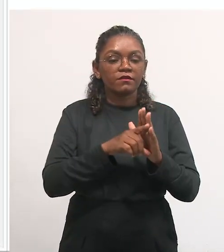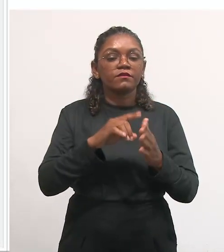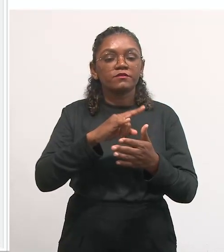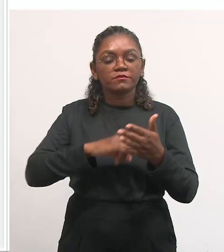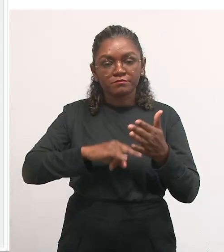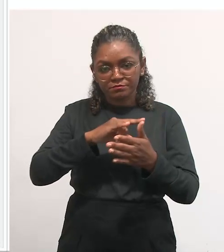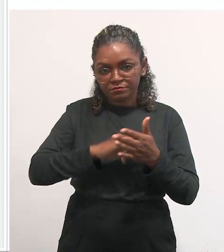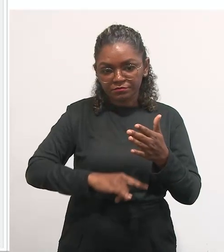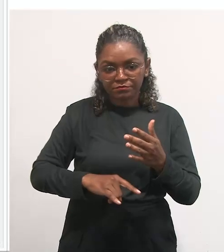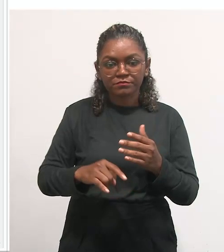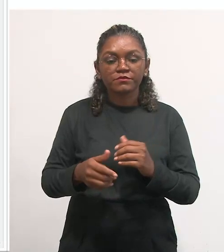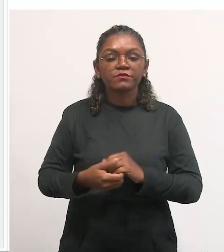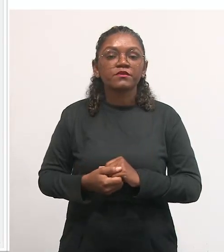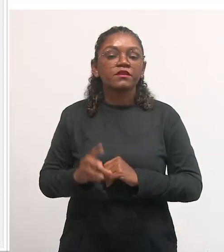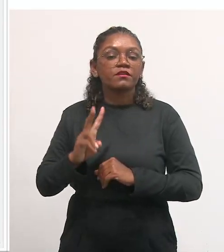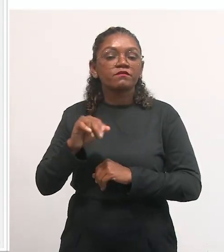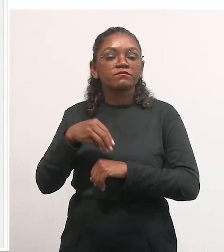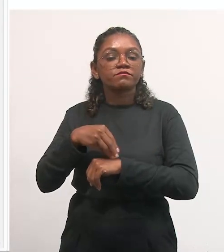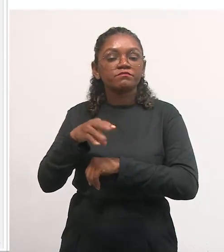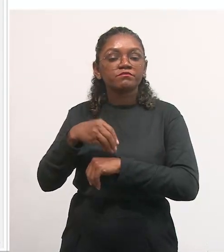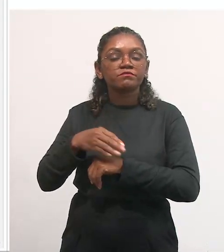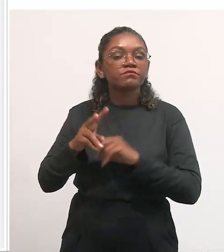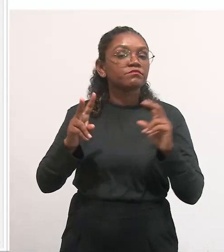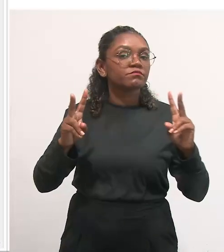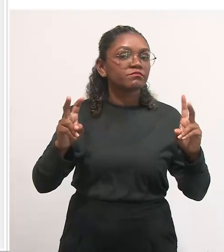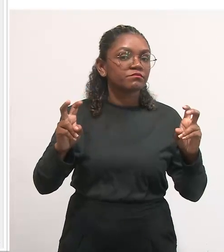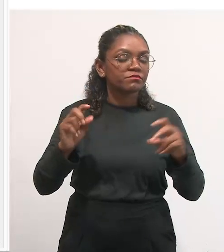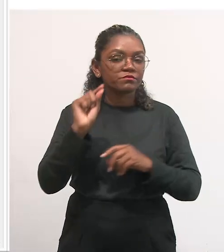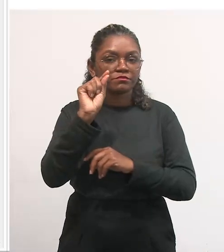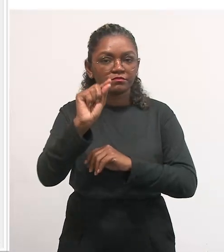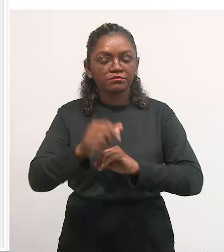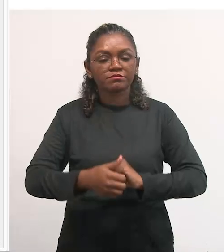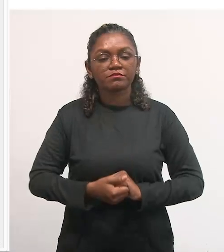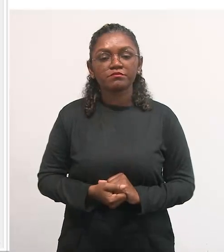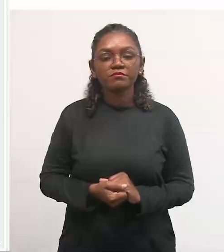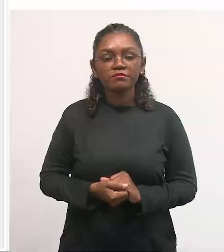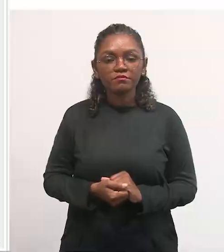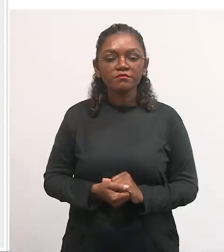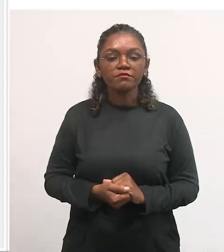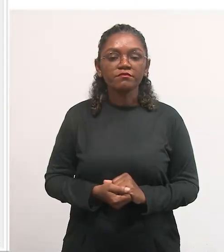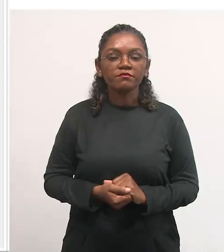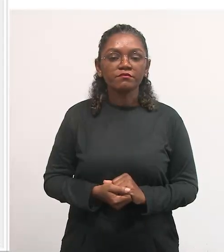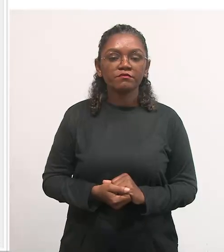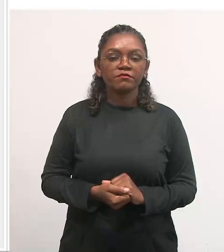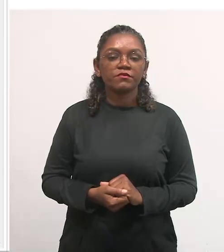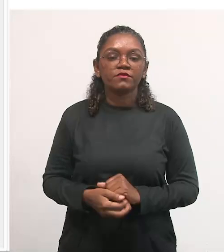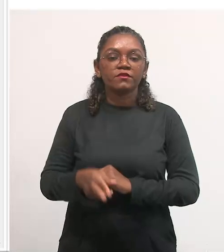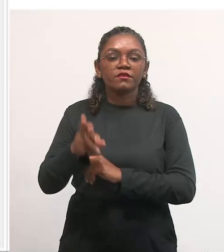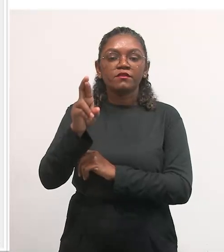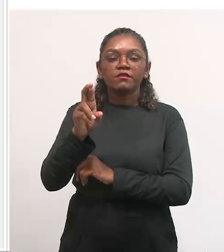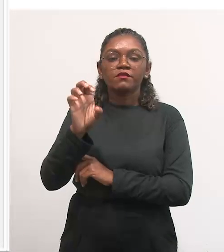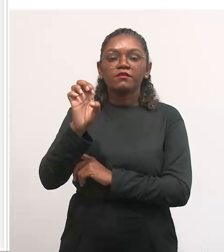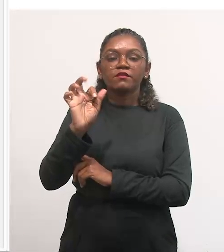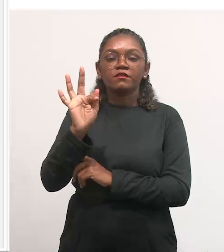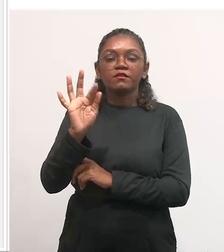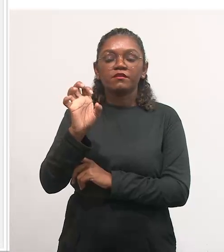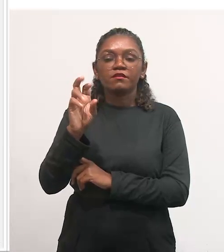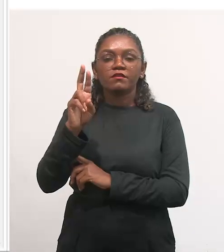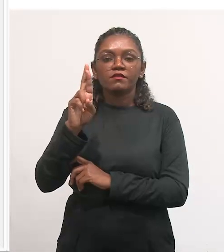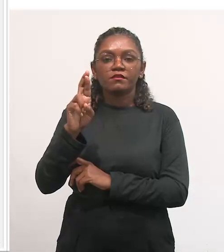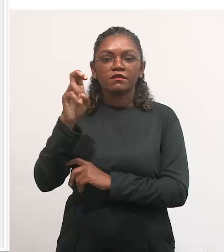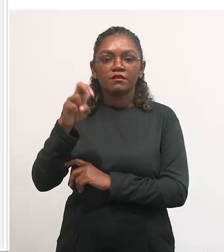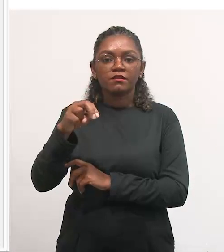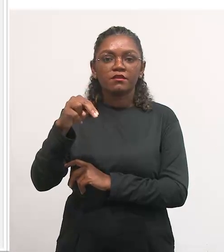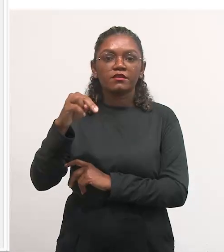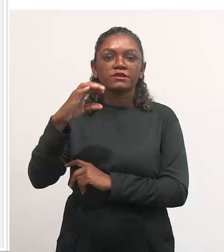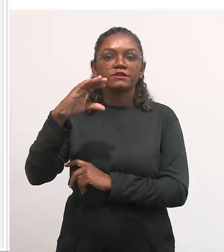exatamente essas, ele vai trazer, né, o referencial curricular do Estado para a educação infantil e para o